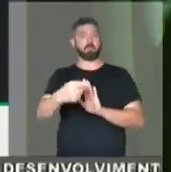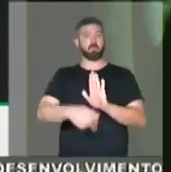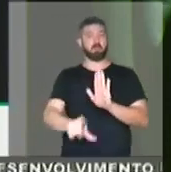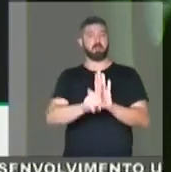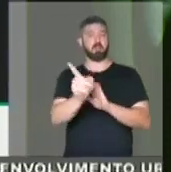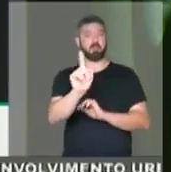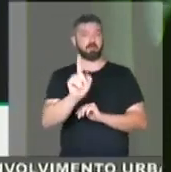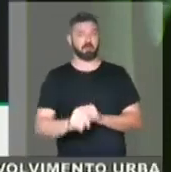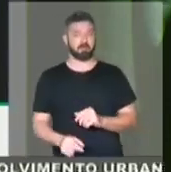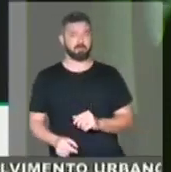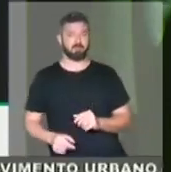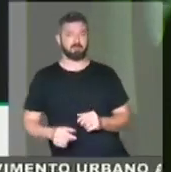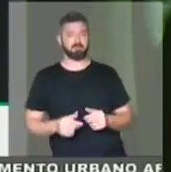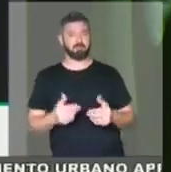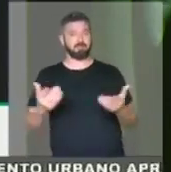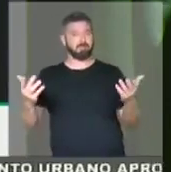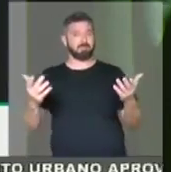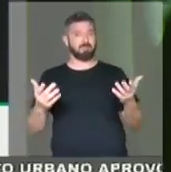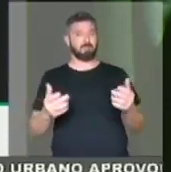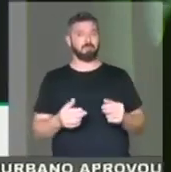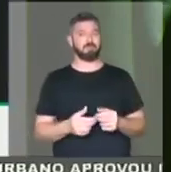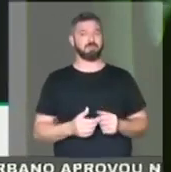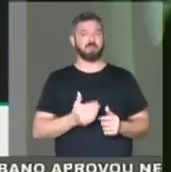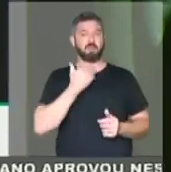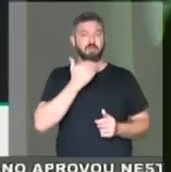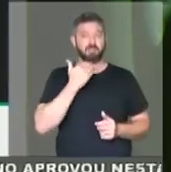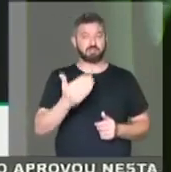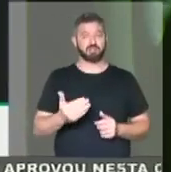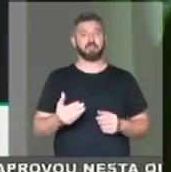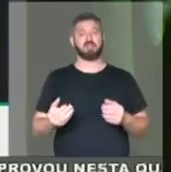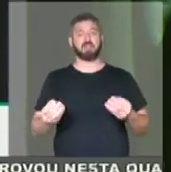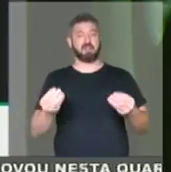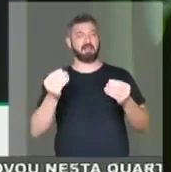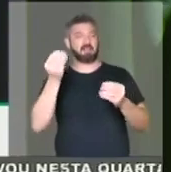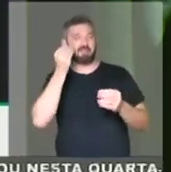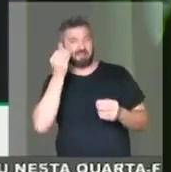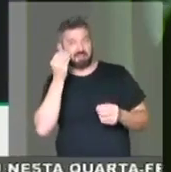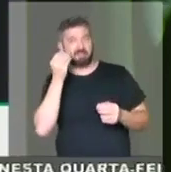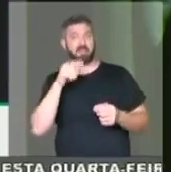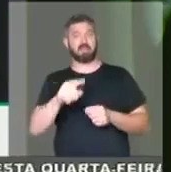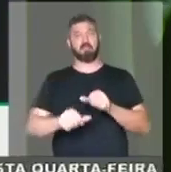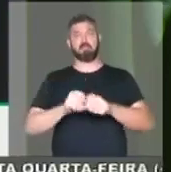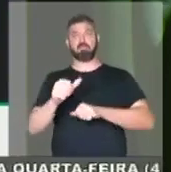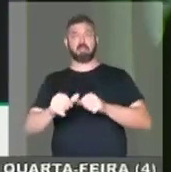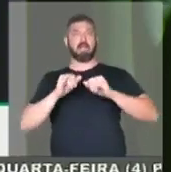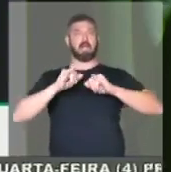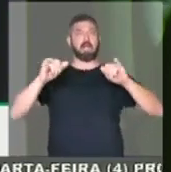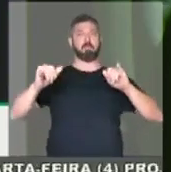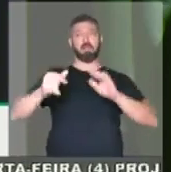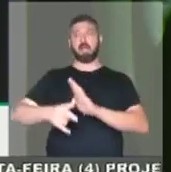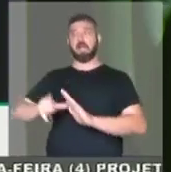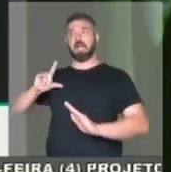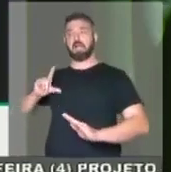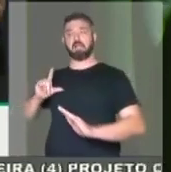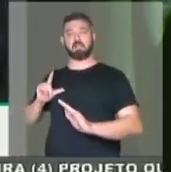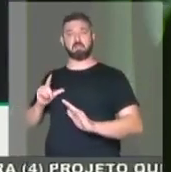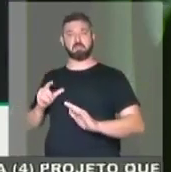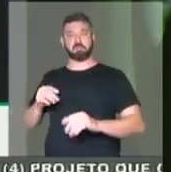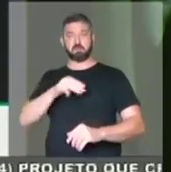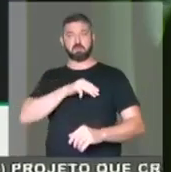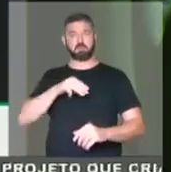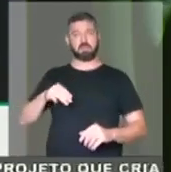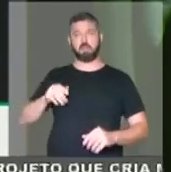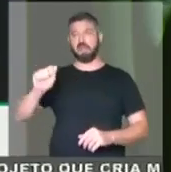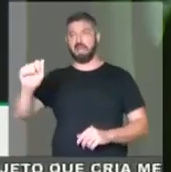lei. Então, não dá para, nesse momento, tentar fazer com que isso vire uma campanha antecipada para ministro